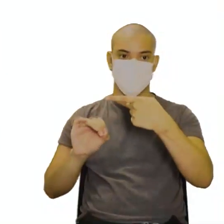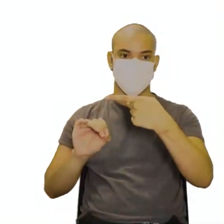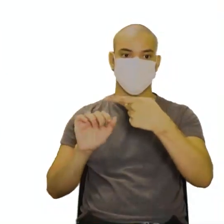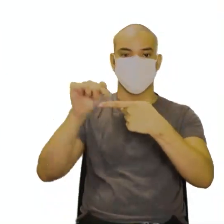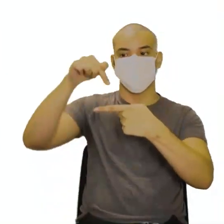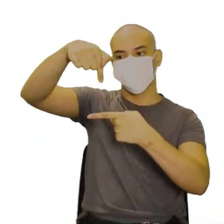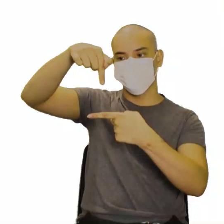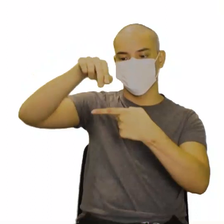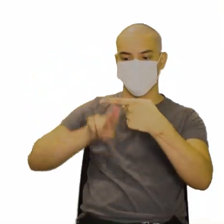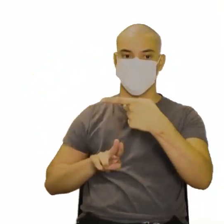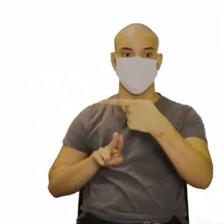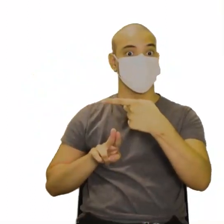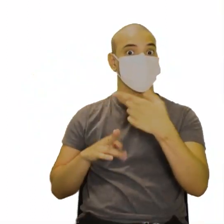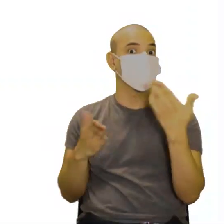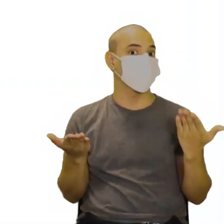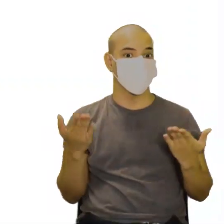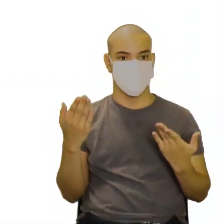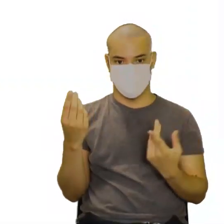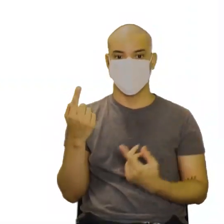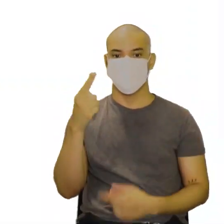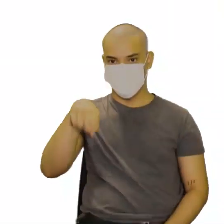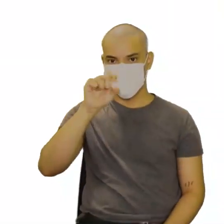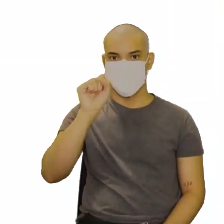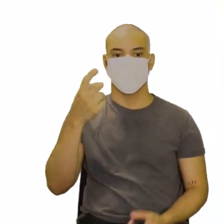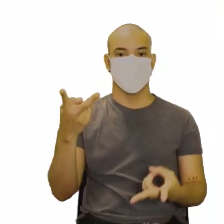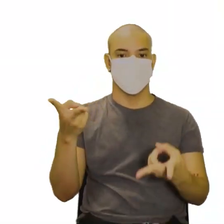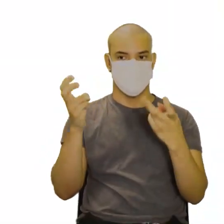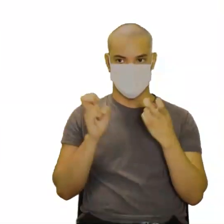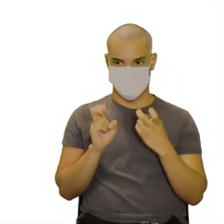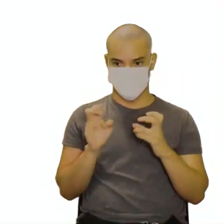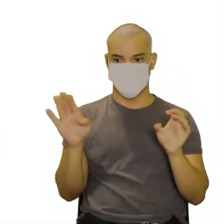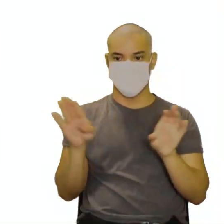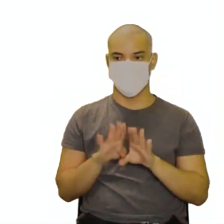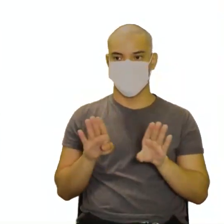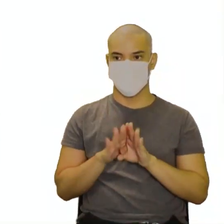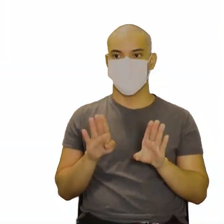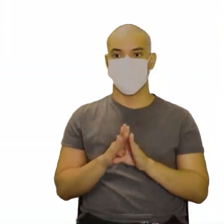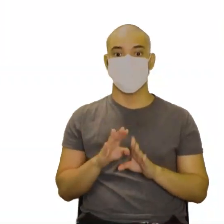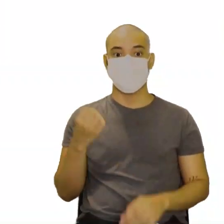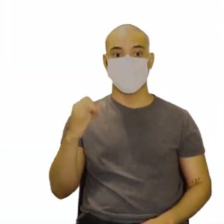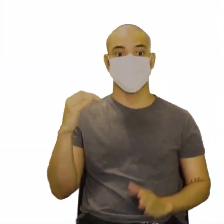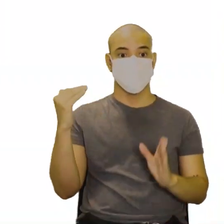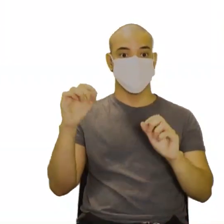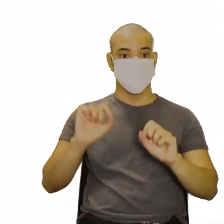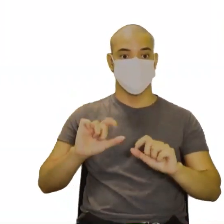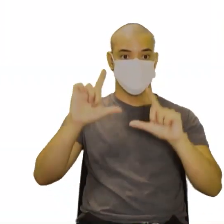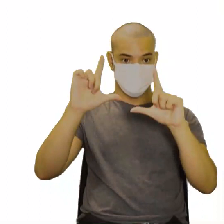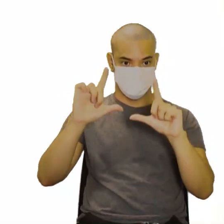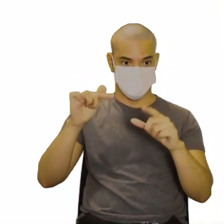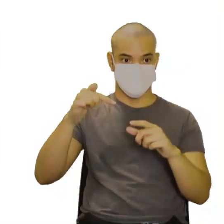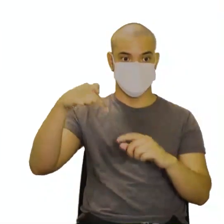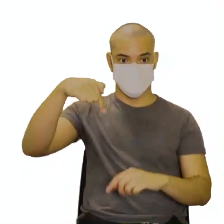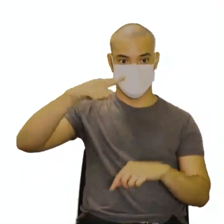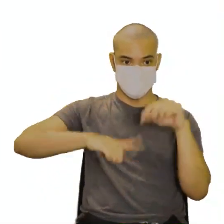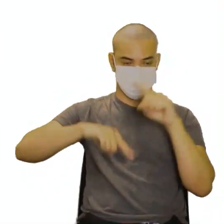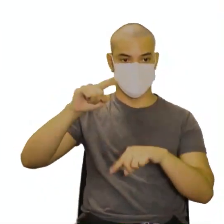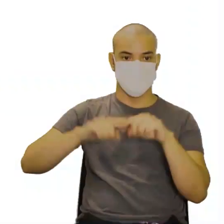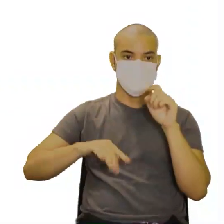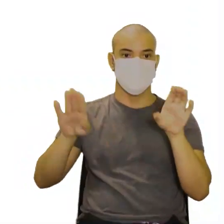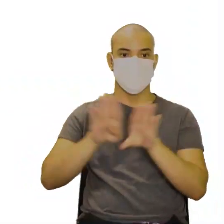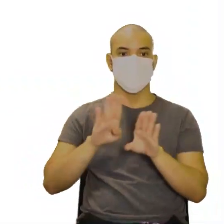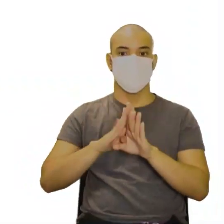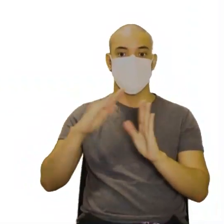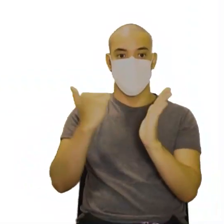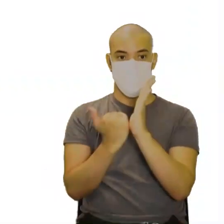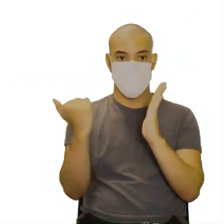esses capacitores, ok? Então aqui vocês podem perceber, quanto maior o armazenamento de carga, maior